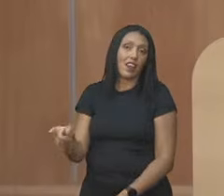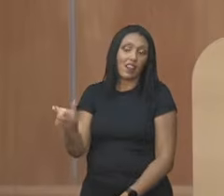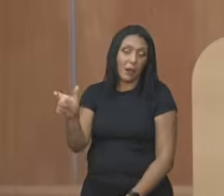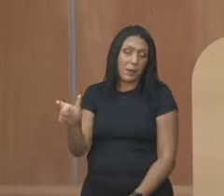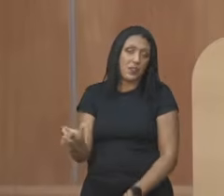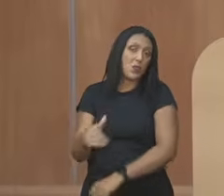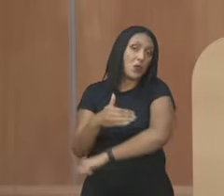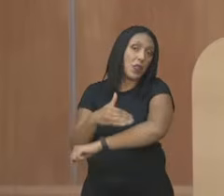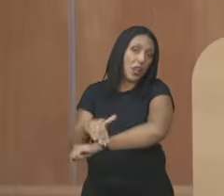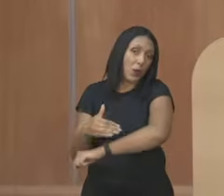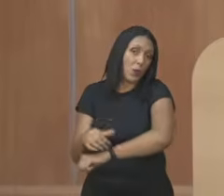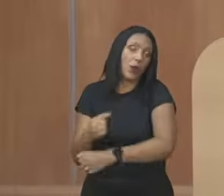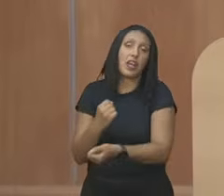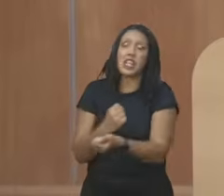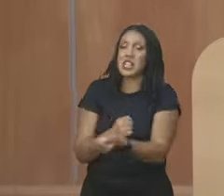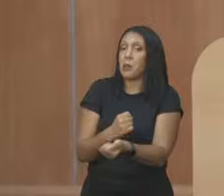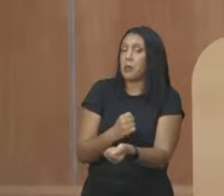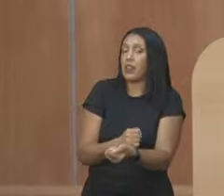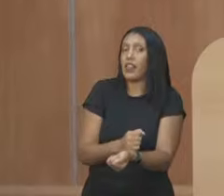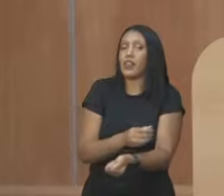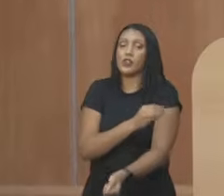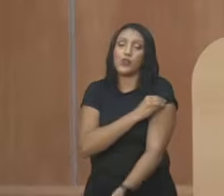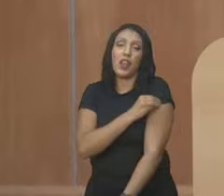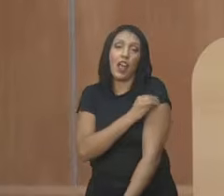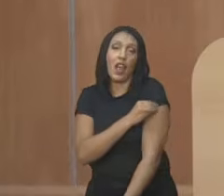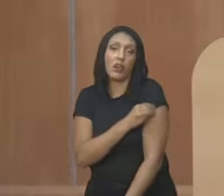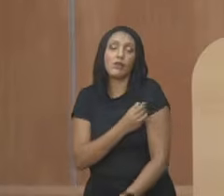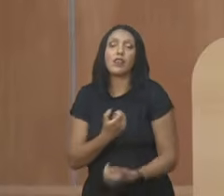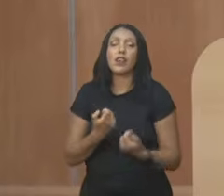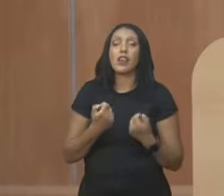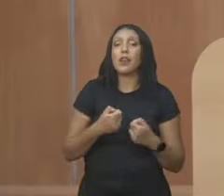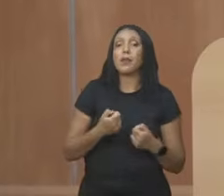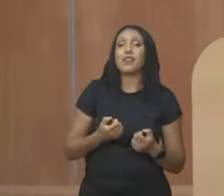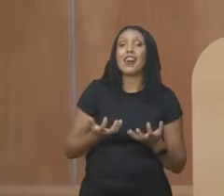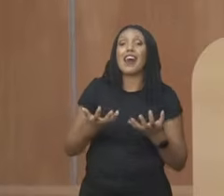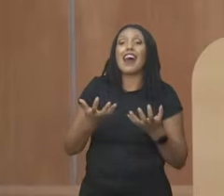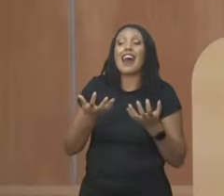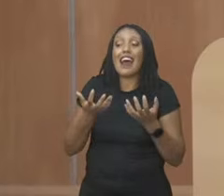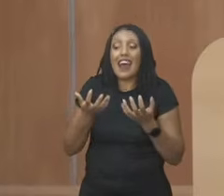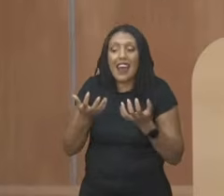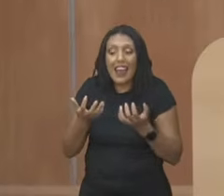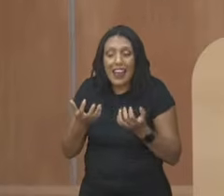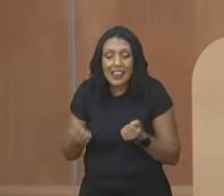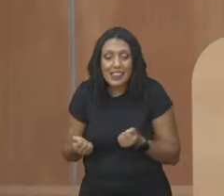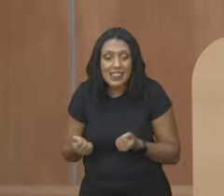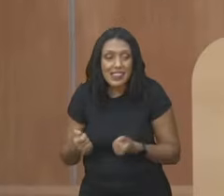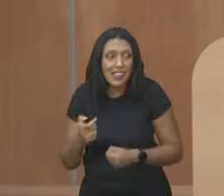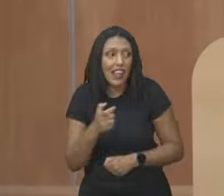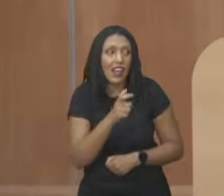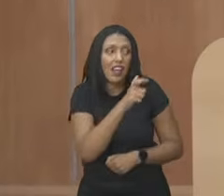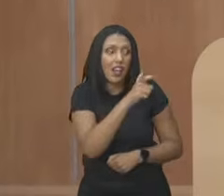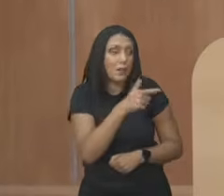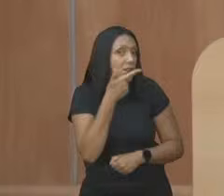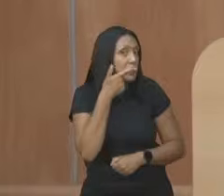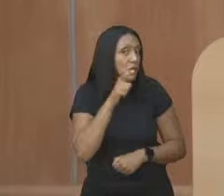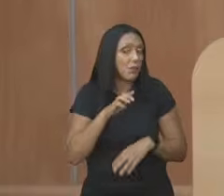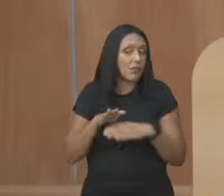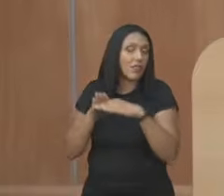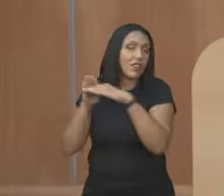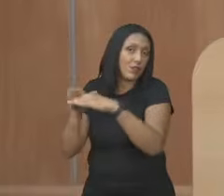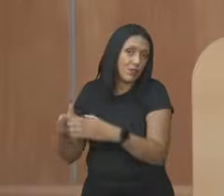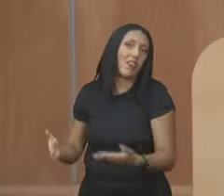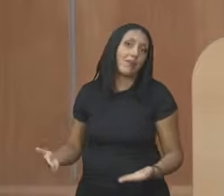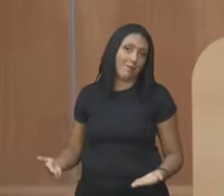ele é um dependente, para depois ele querer tratar essa dependência. Então, esse processo é árduo. E